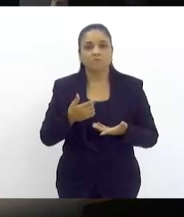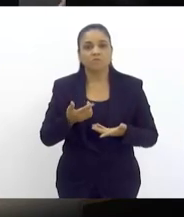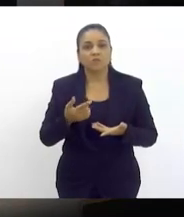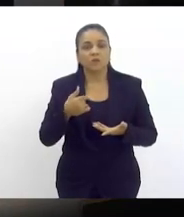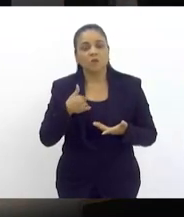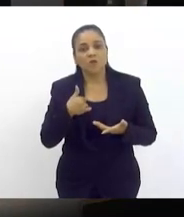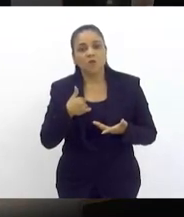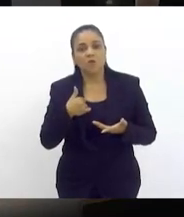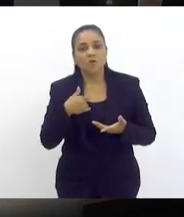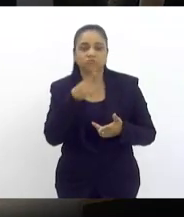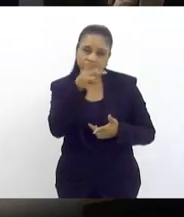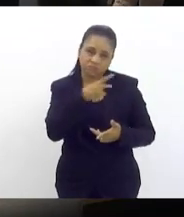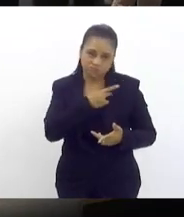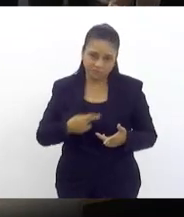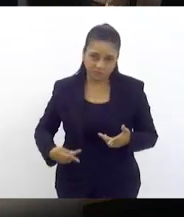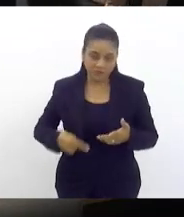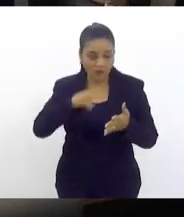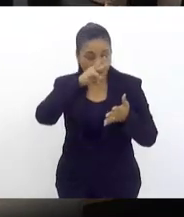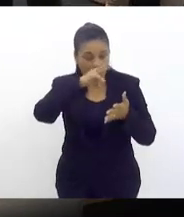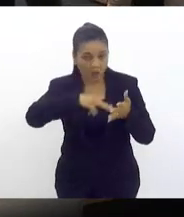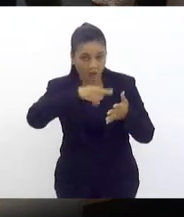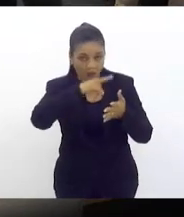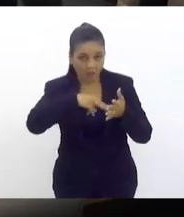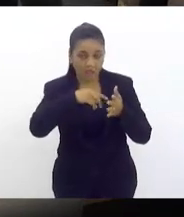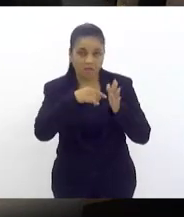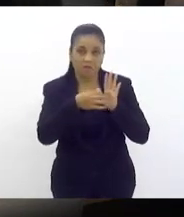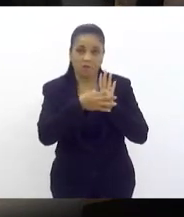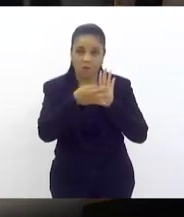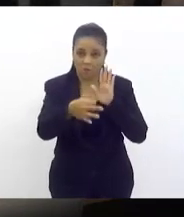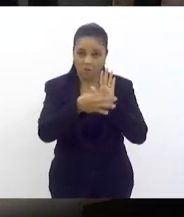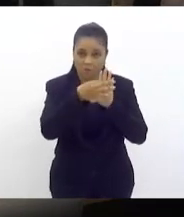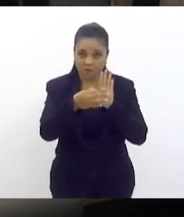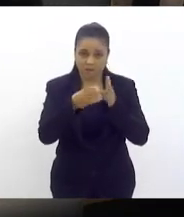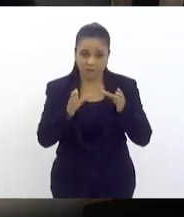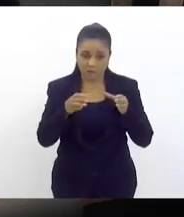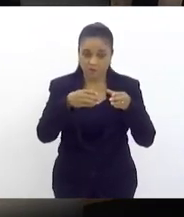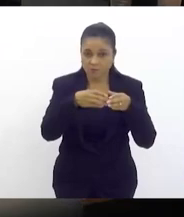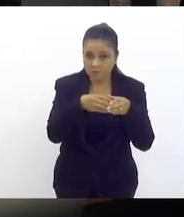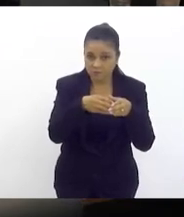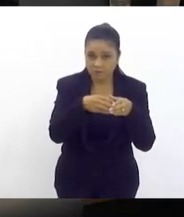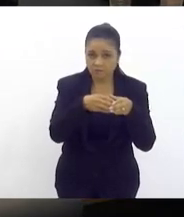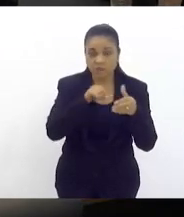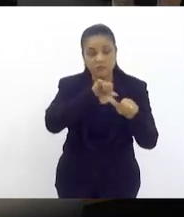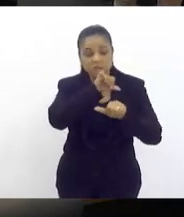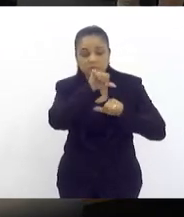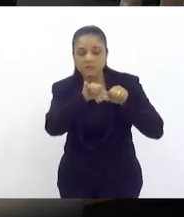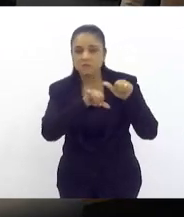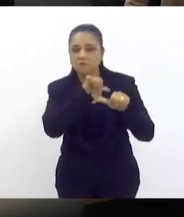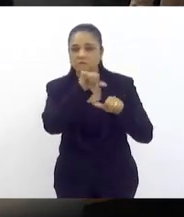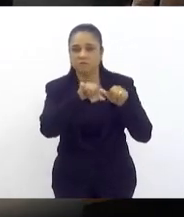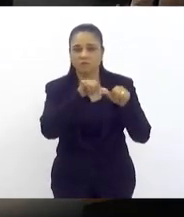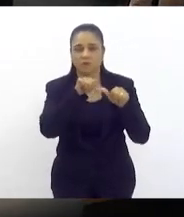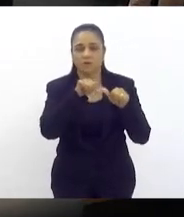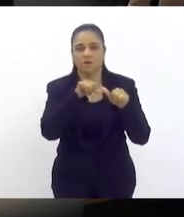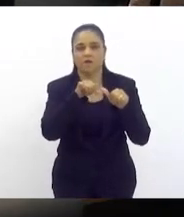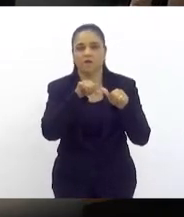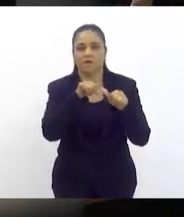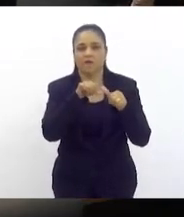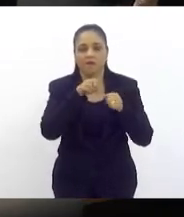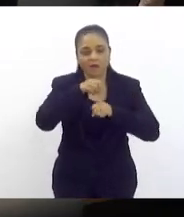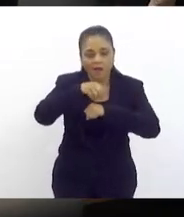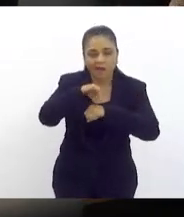porque Vossa Excelência leu o parecer da comissão, presidente, e o parecer é no sentido de transformar a indicação